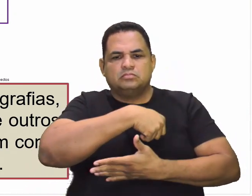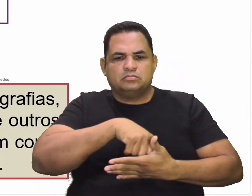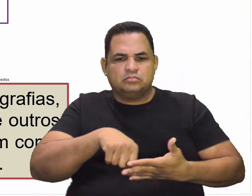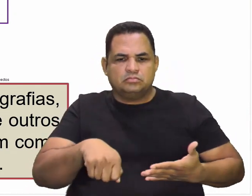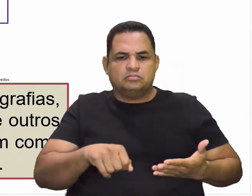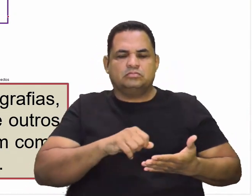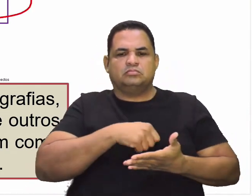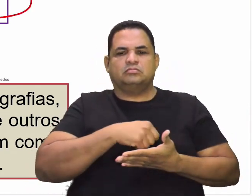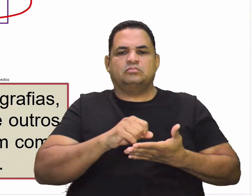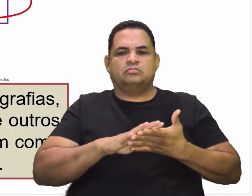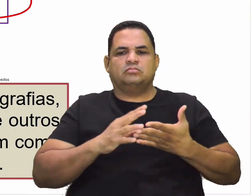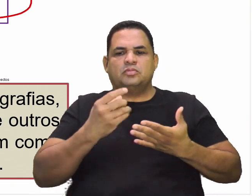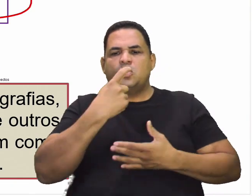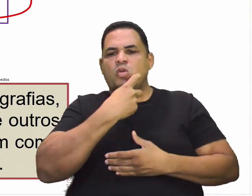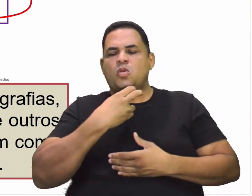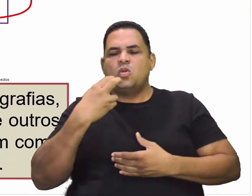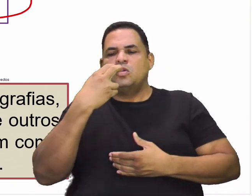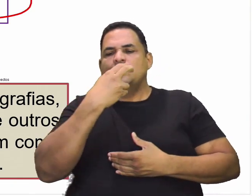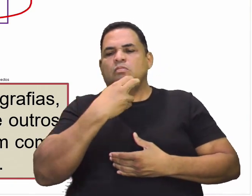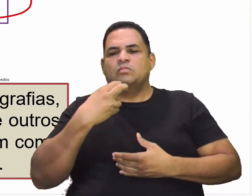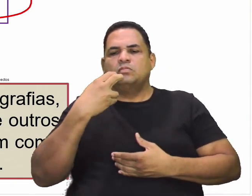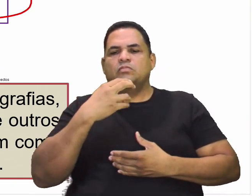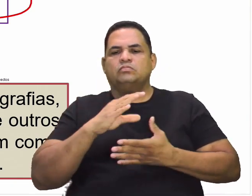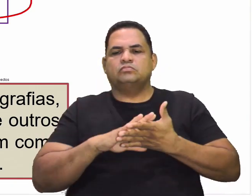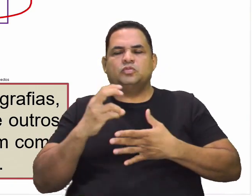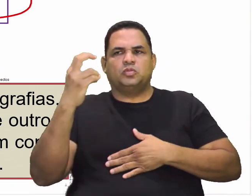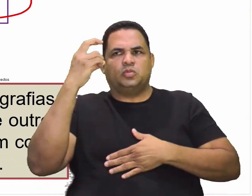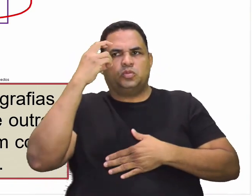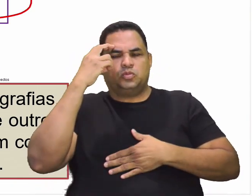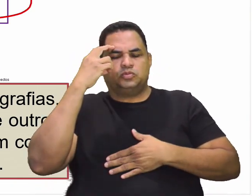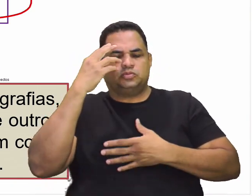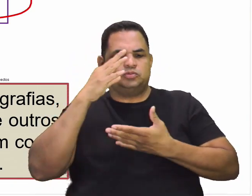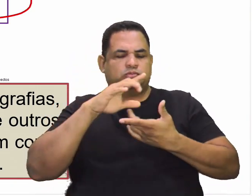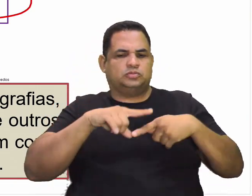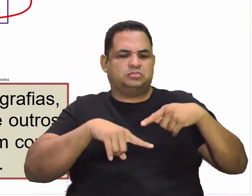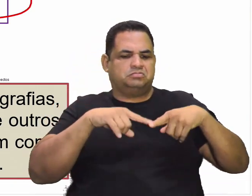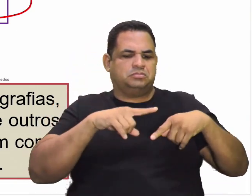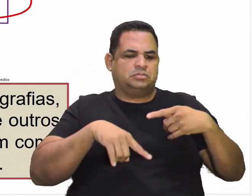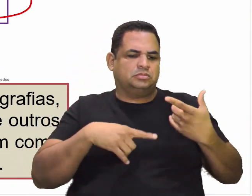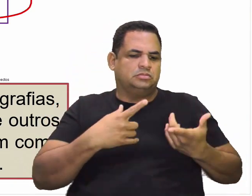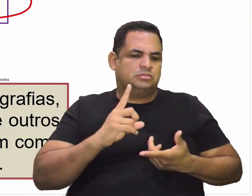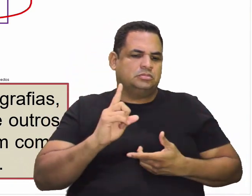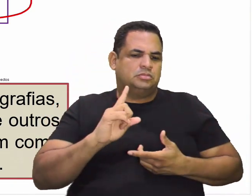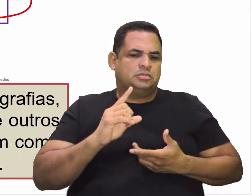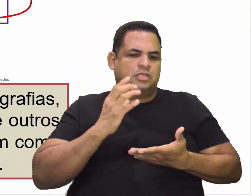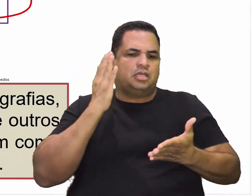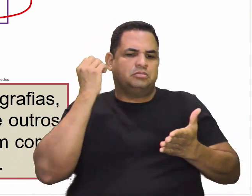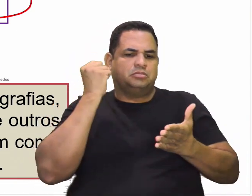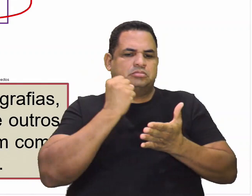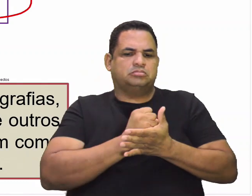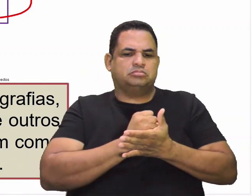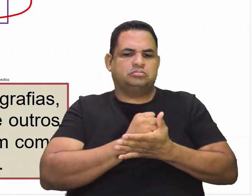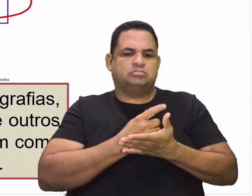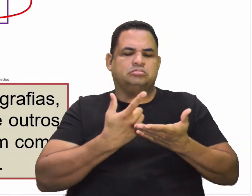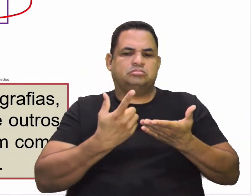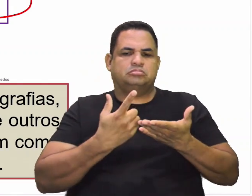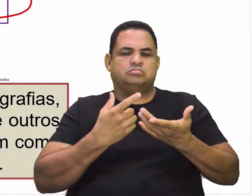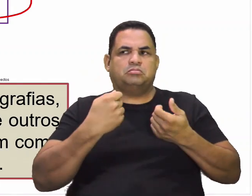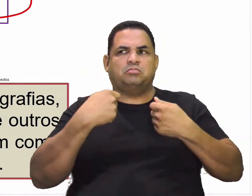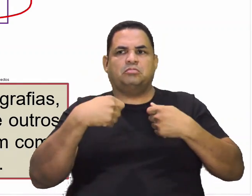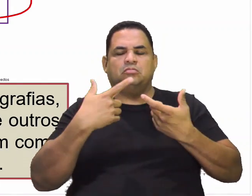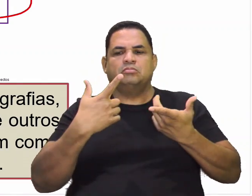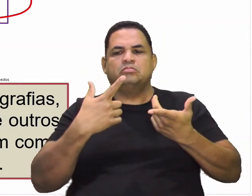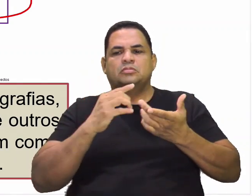escritas, elas podem ser orais, elas podem ser culturais, materiais, imateriais também. Porque